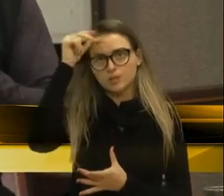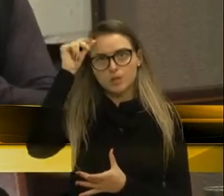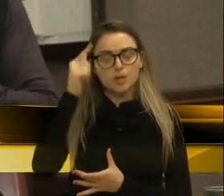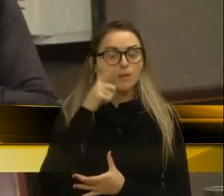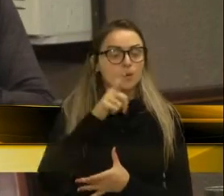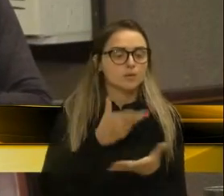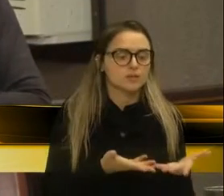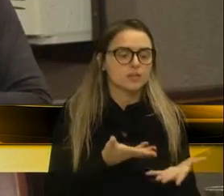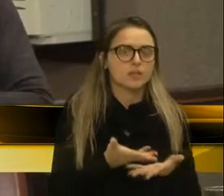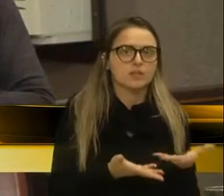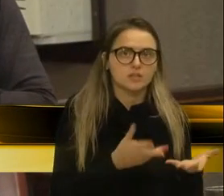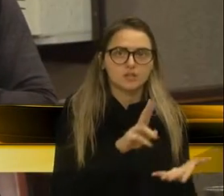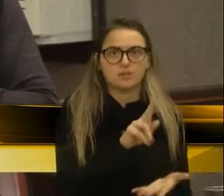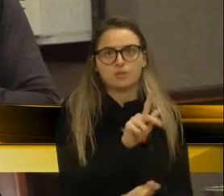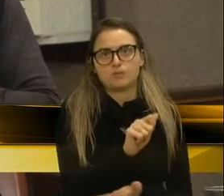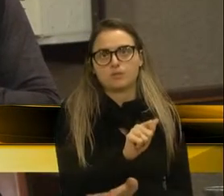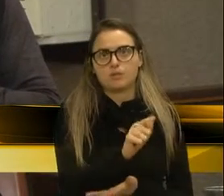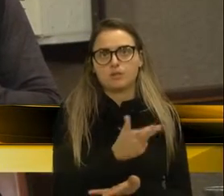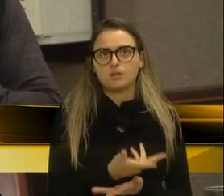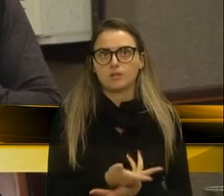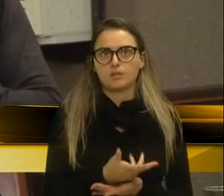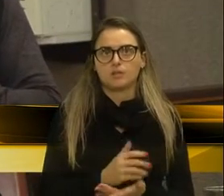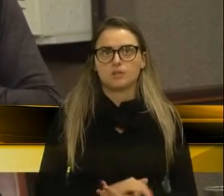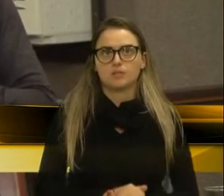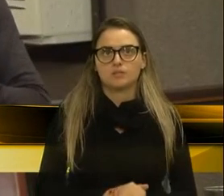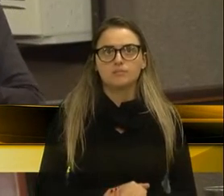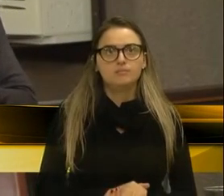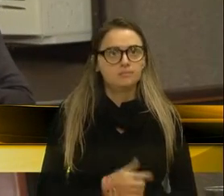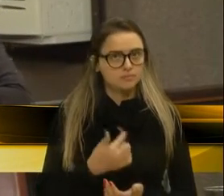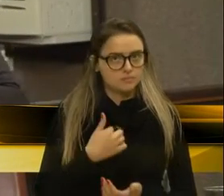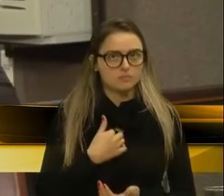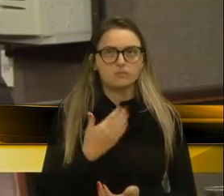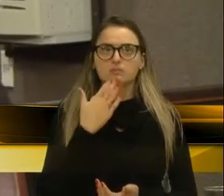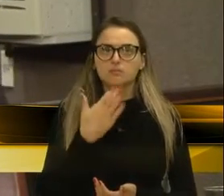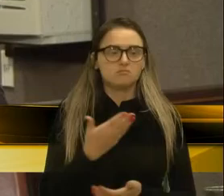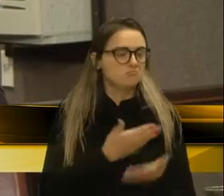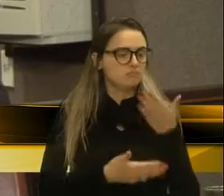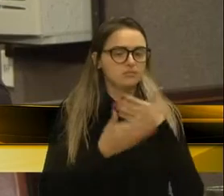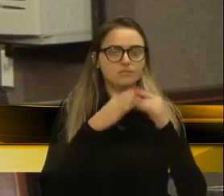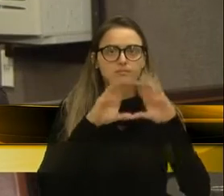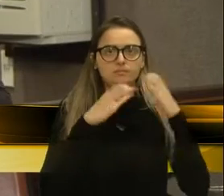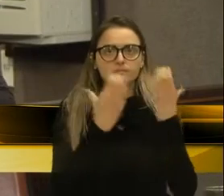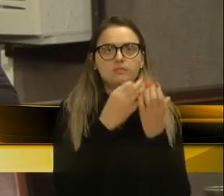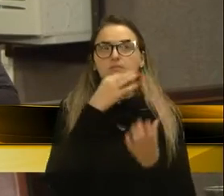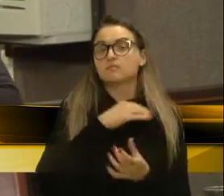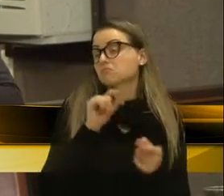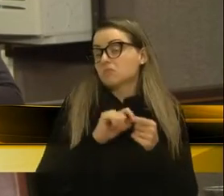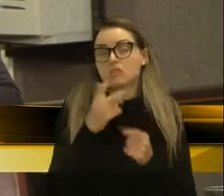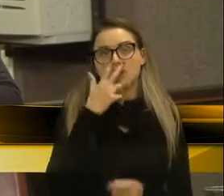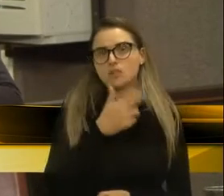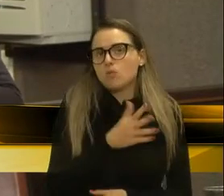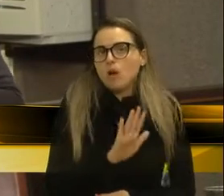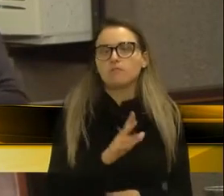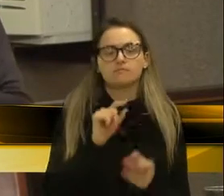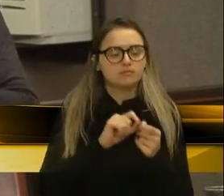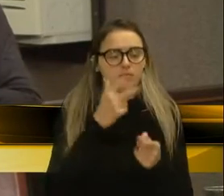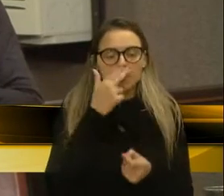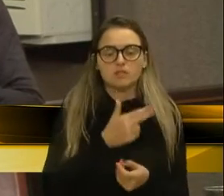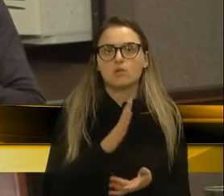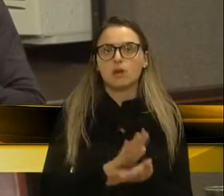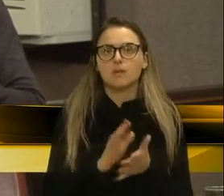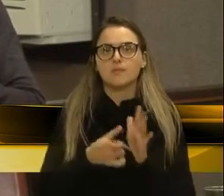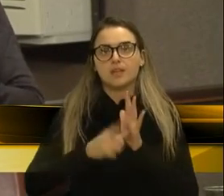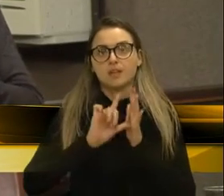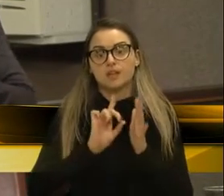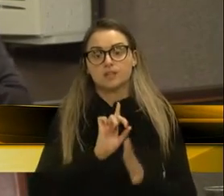conseguir o atendimento na UPA. E eu recomendo agora toda a comunidade de Caxias do Sul que faça isso. Faça isso. Antes de ir lá